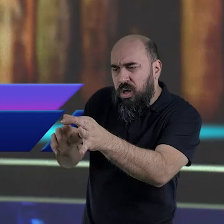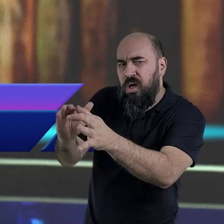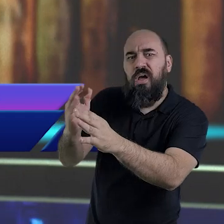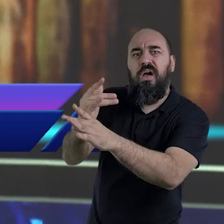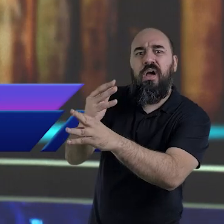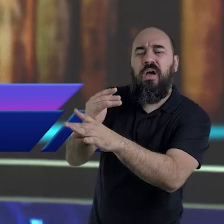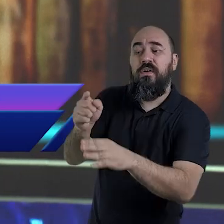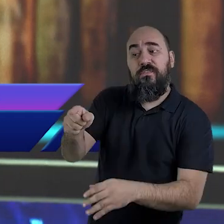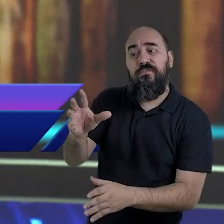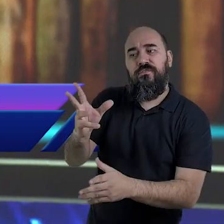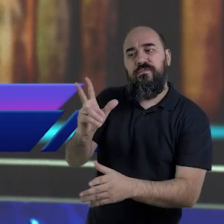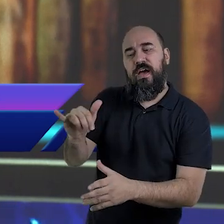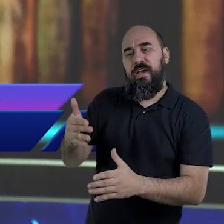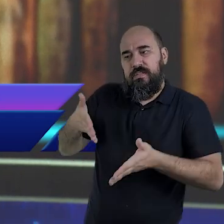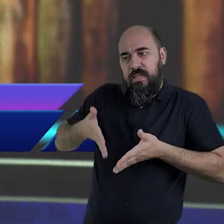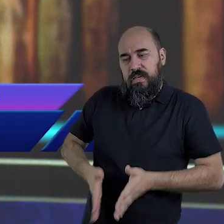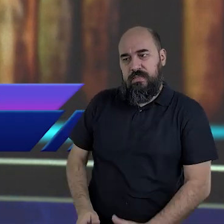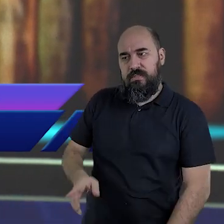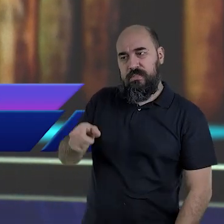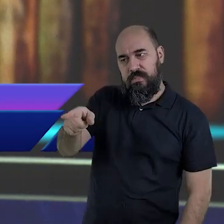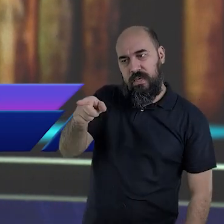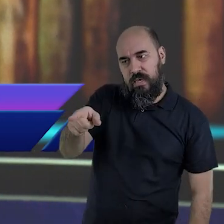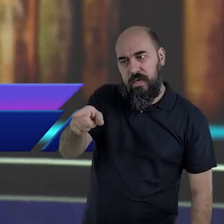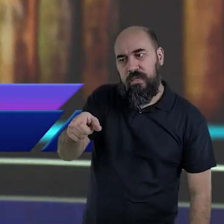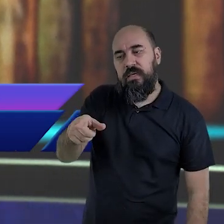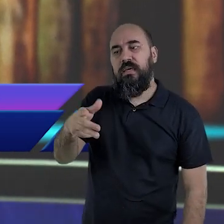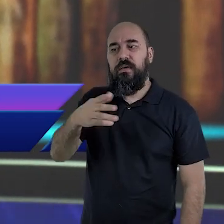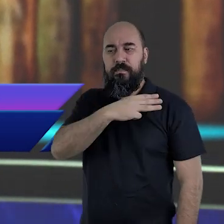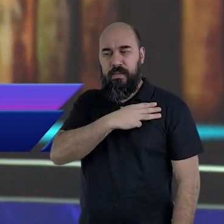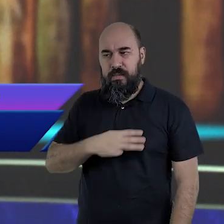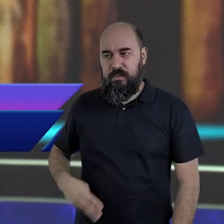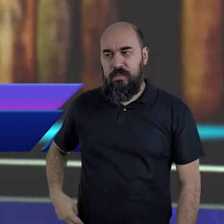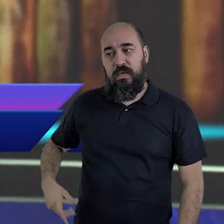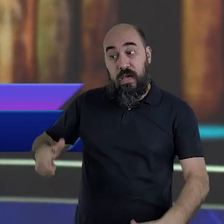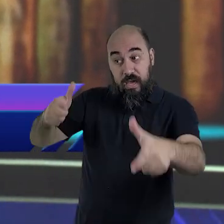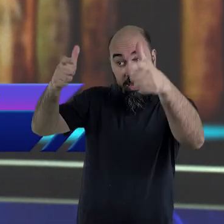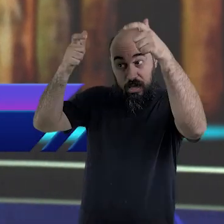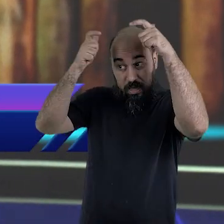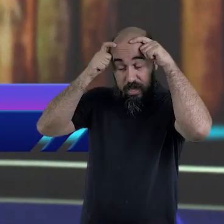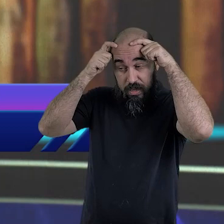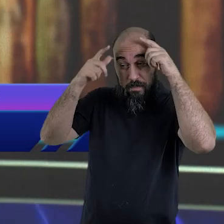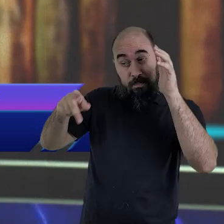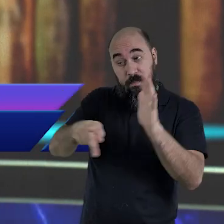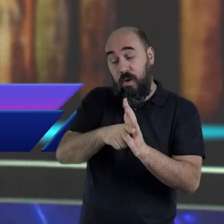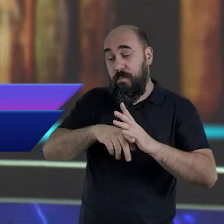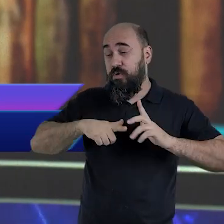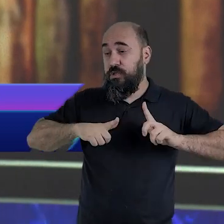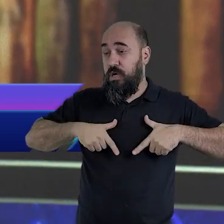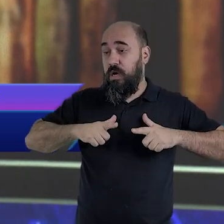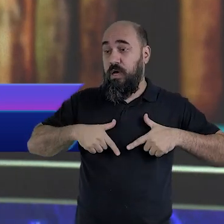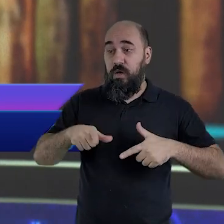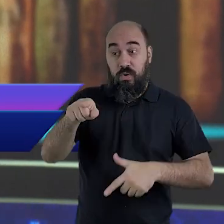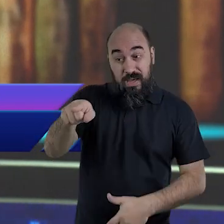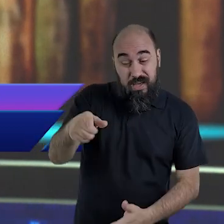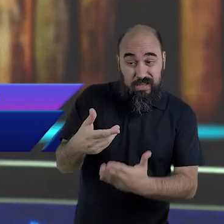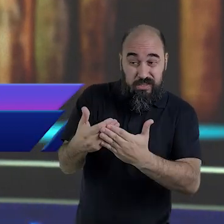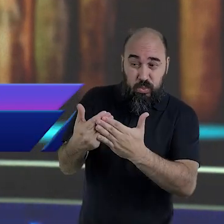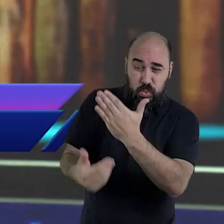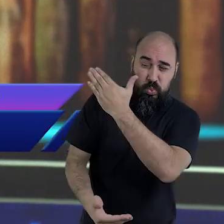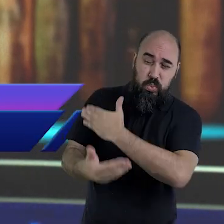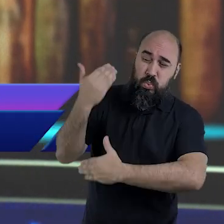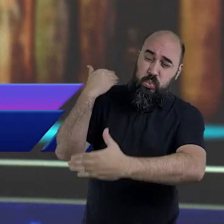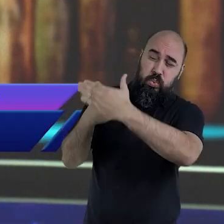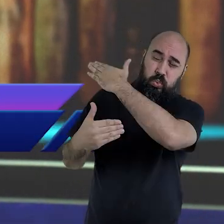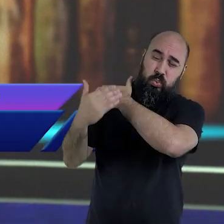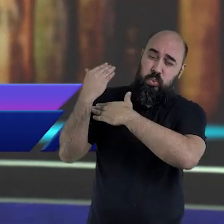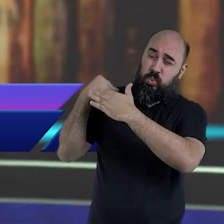de reinar em Israel e cujas origens são desde os tempos antigos, desde